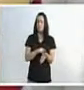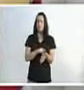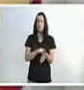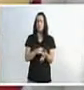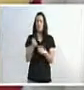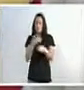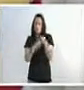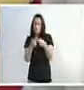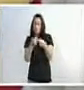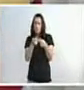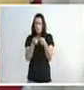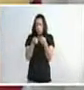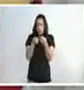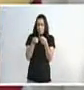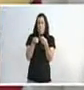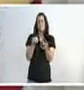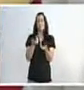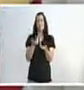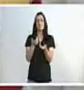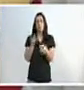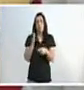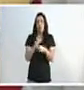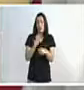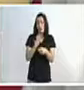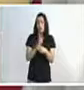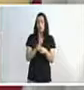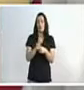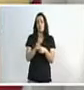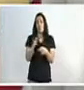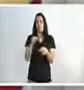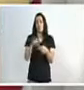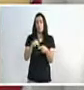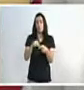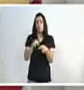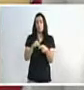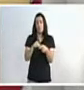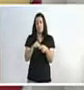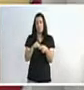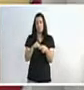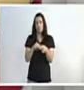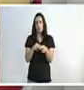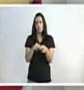economia e ajudar a cidade do ponto de vista orçamentário, que corte